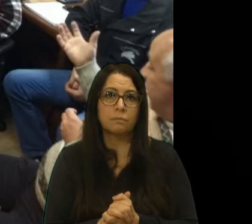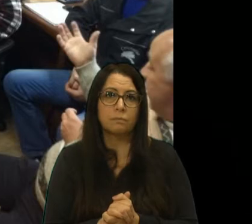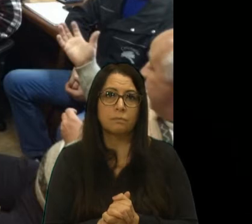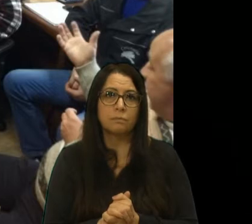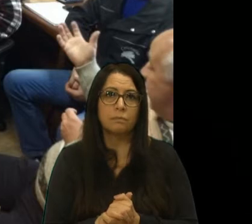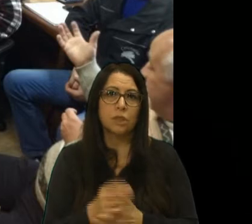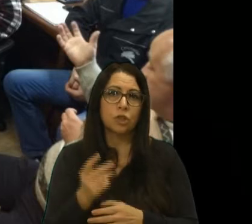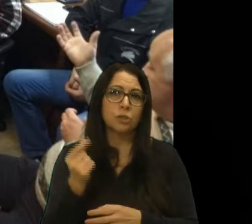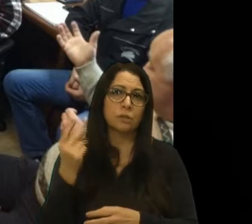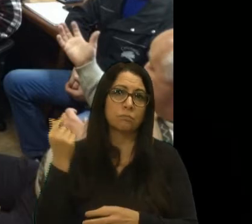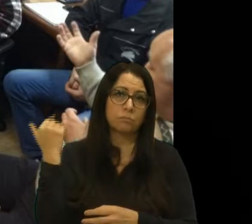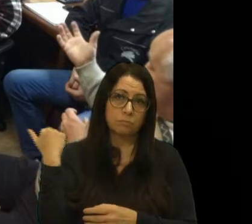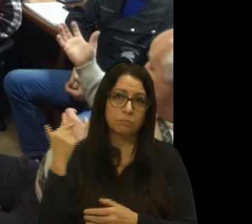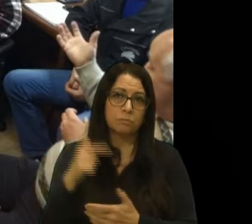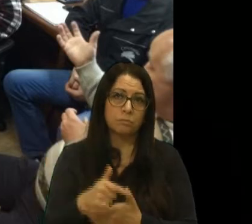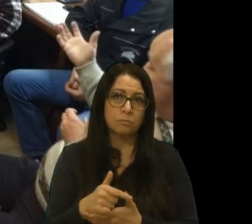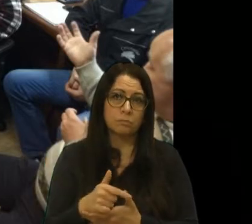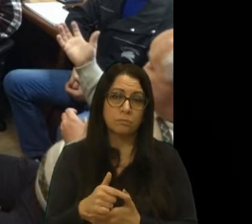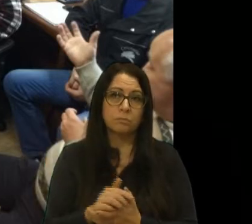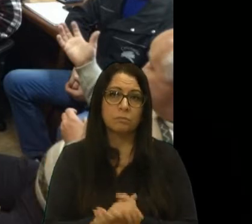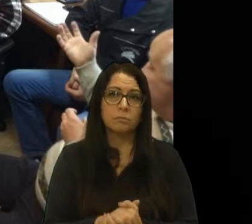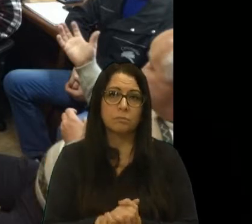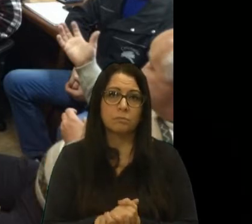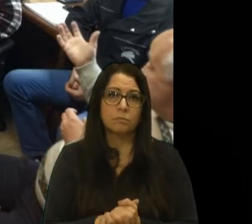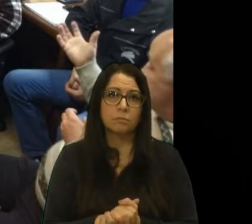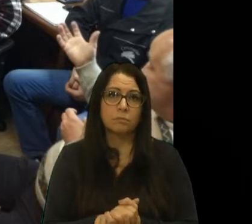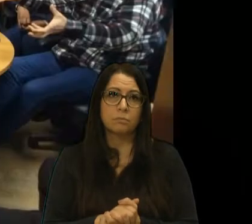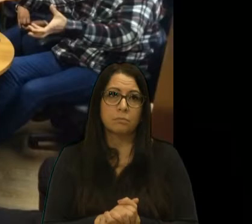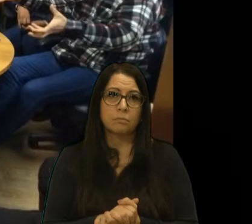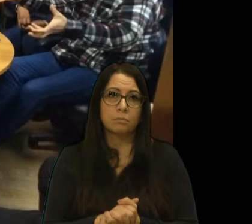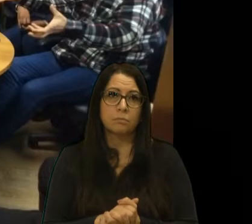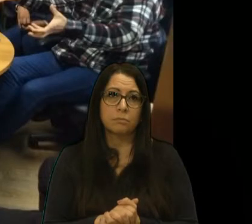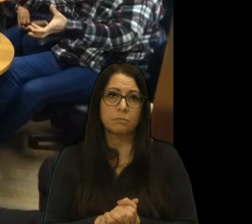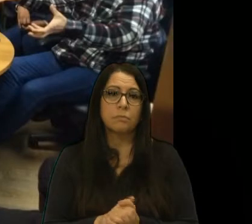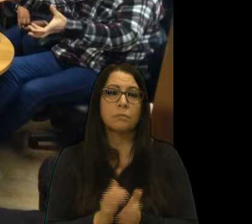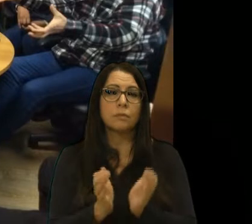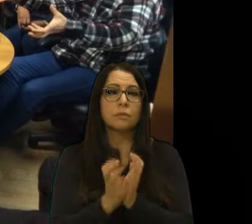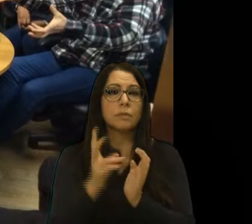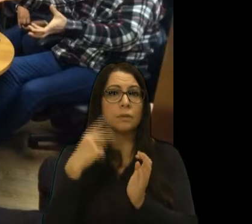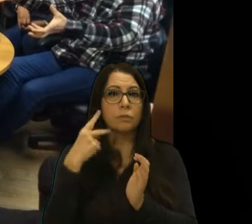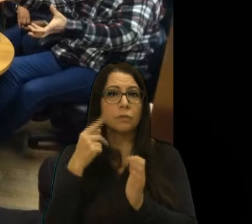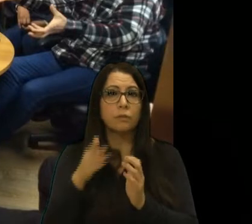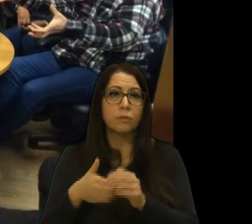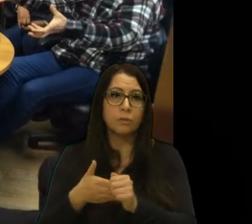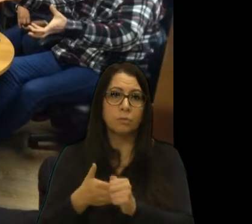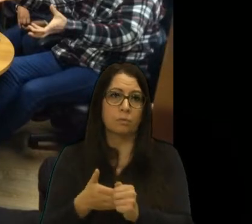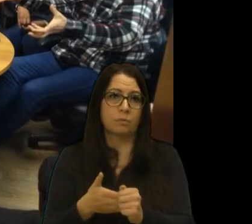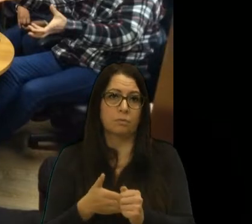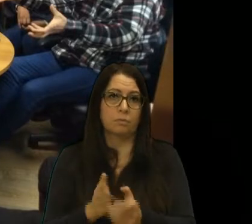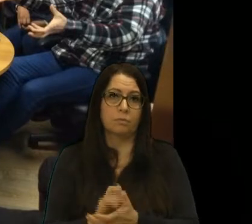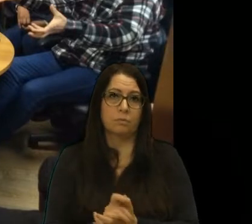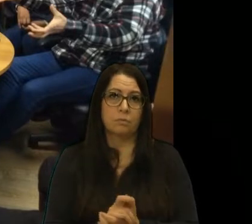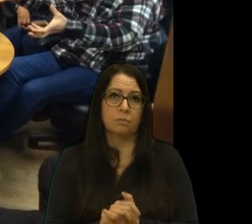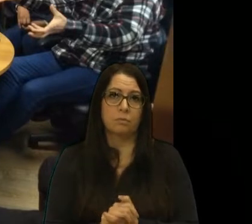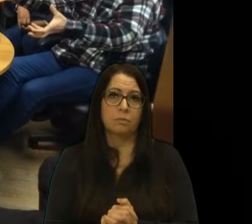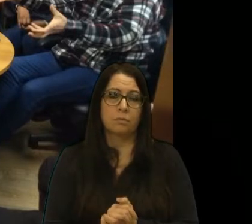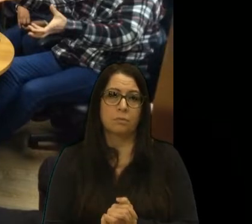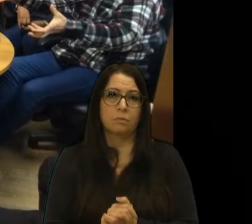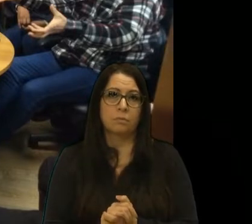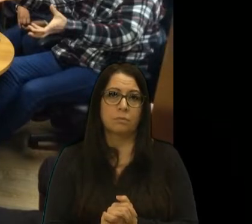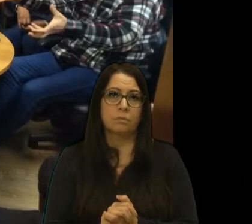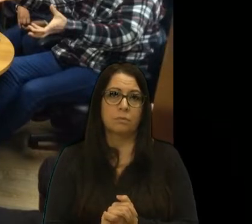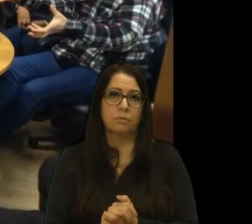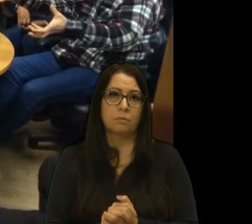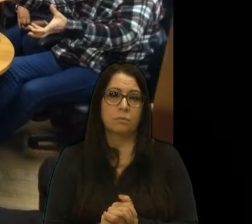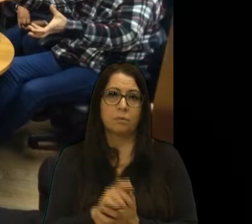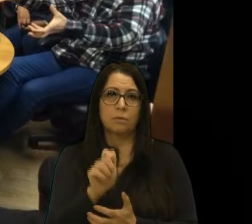data e de longo tempo, colegas vereadores, que eu venho acompanhando esses nossos agentes da saúde